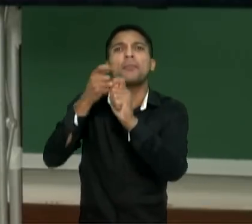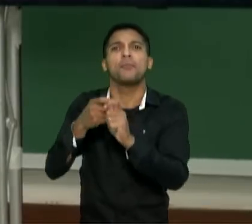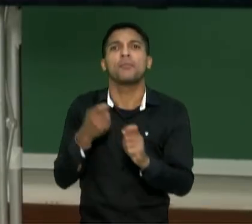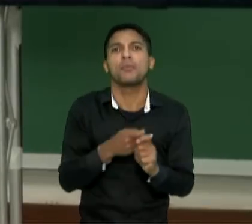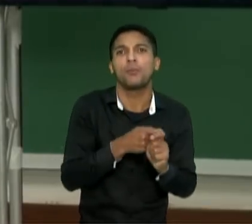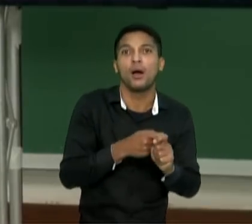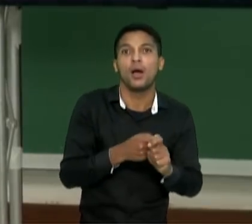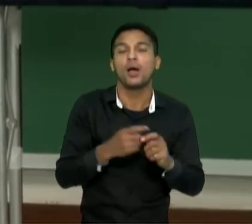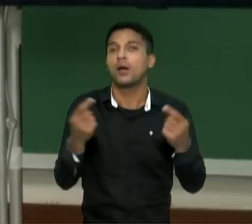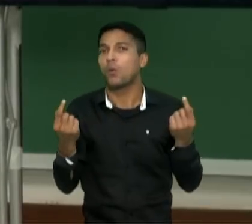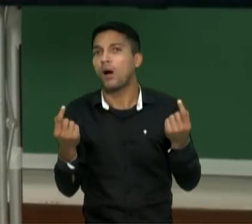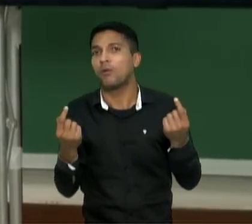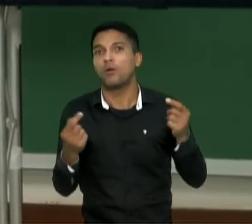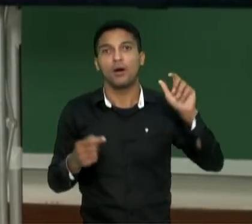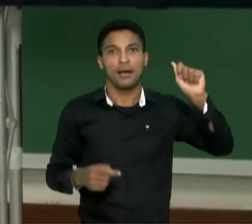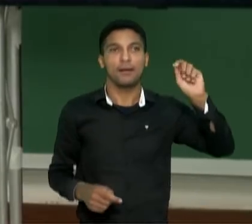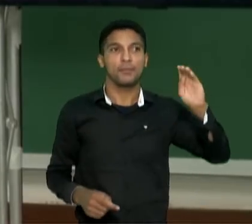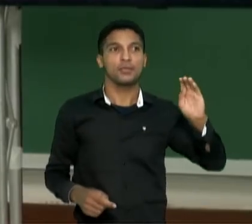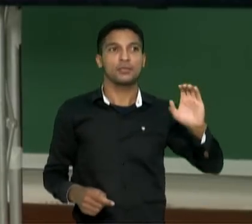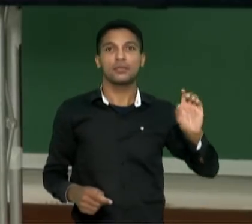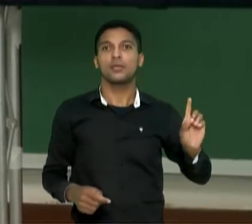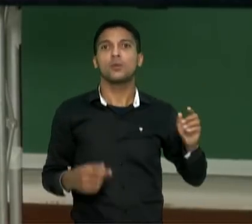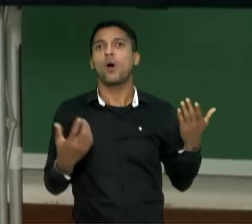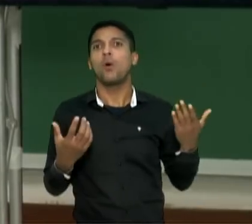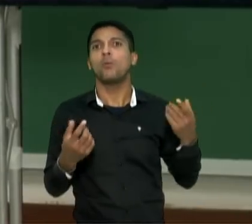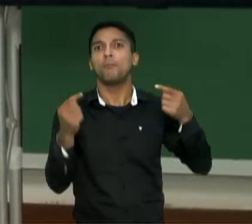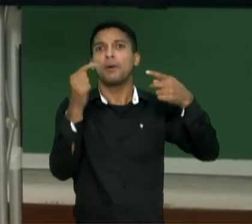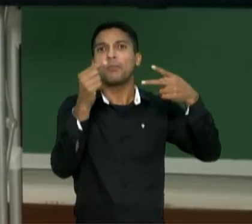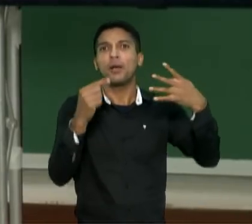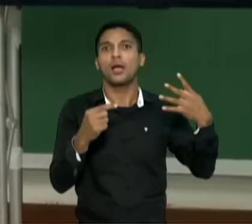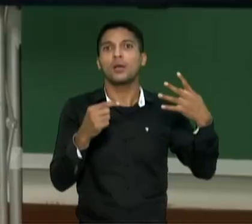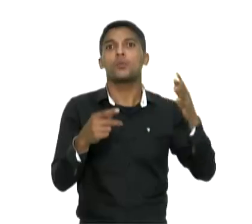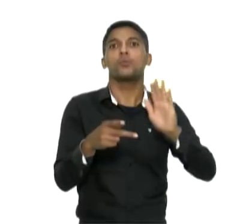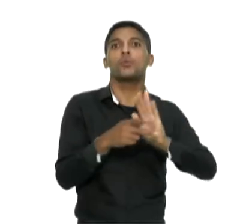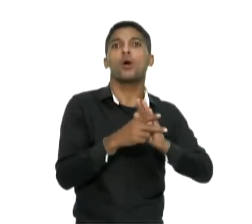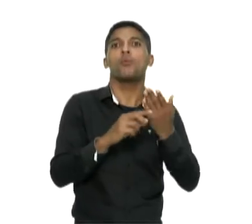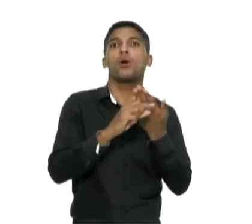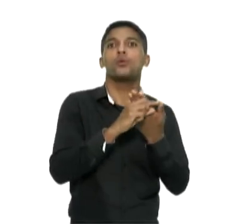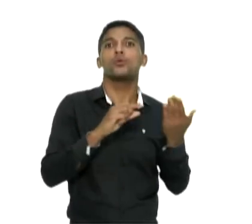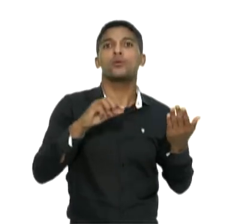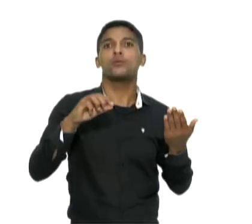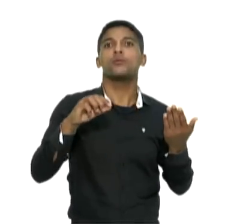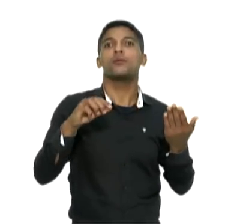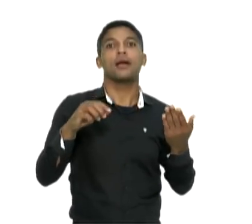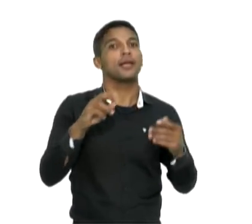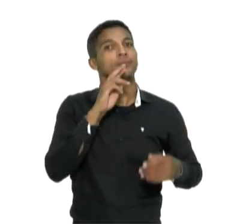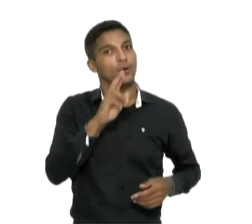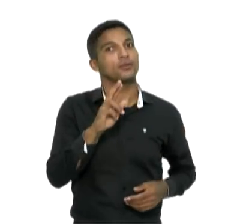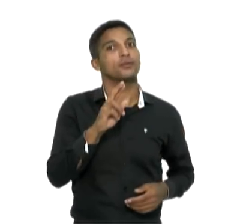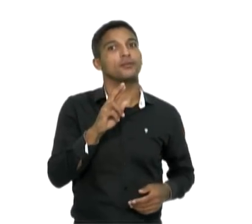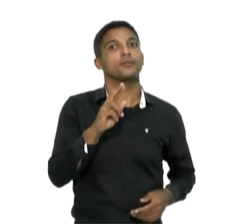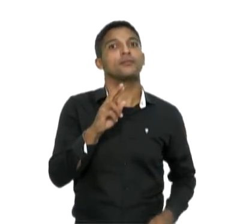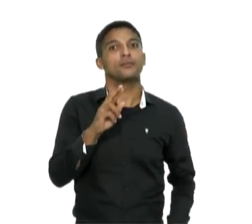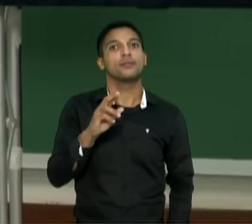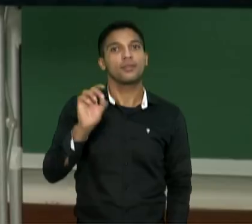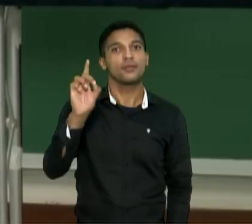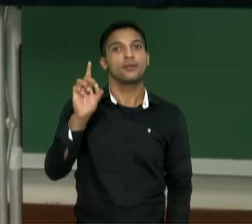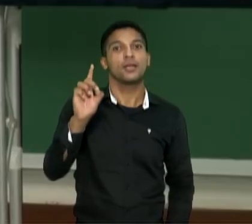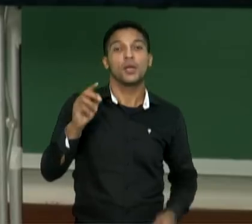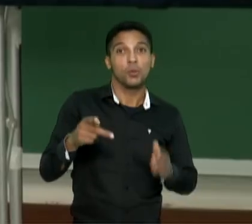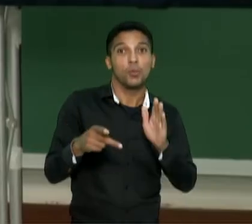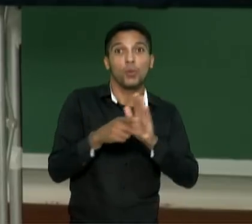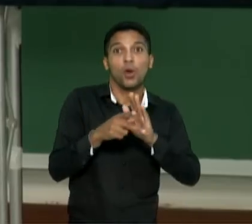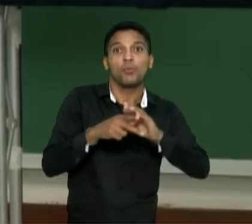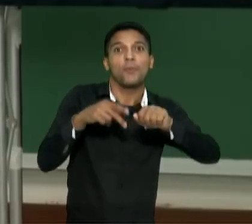colagem tridimensional ou D, mármore. Qual é a resposta? A resposta é o D, mármore. Fácil essa,